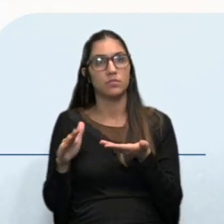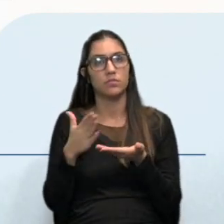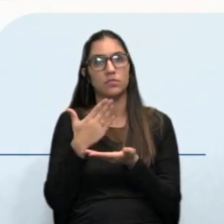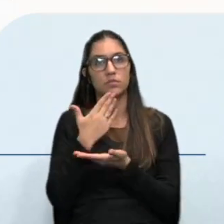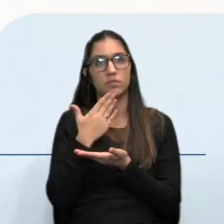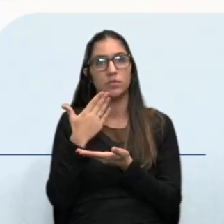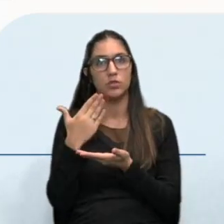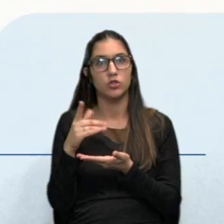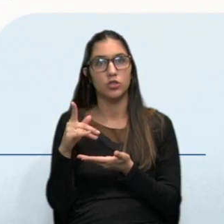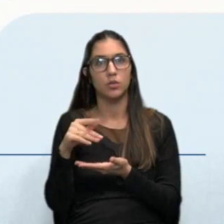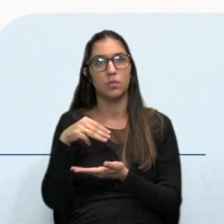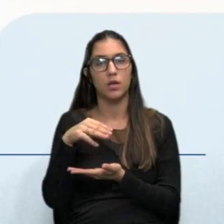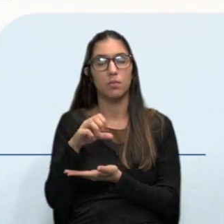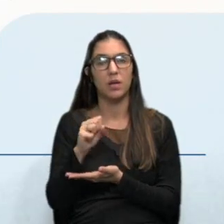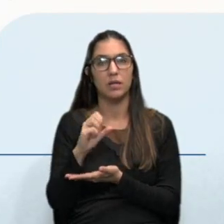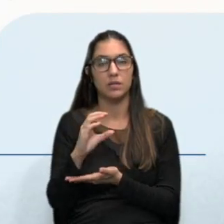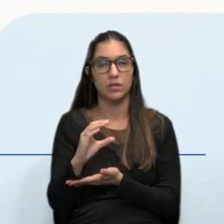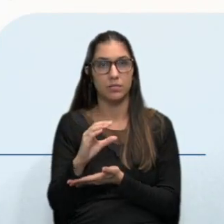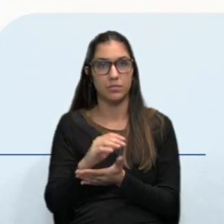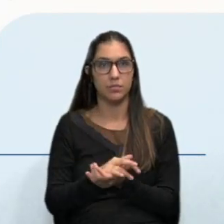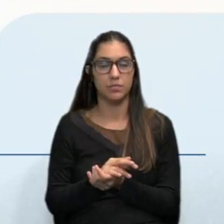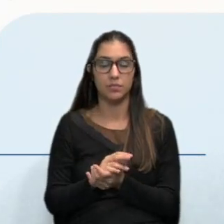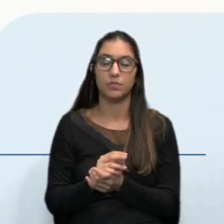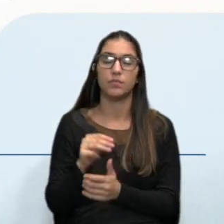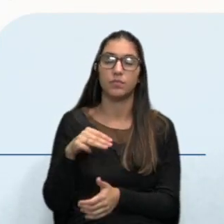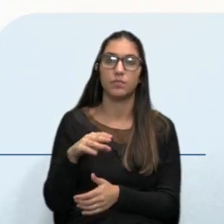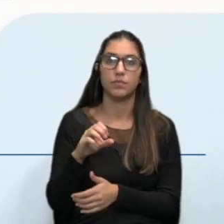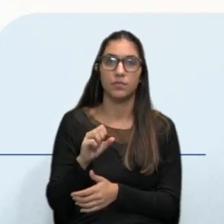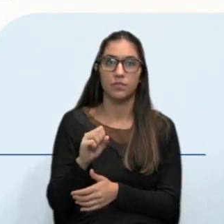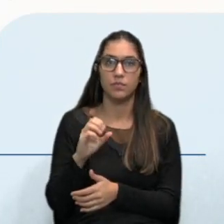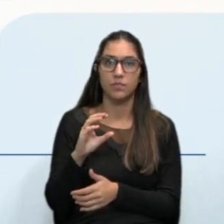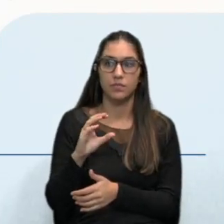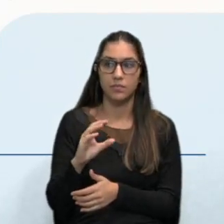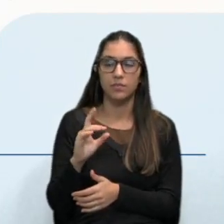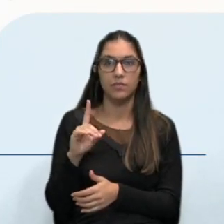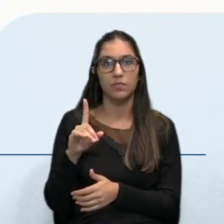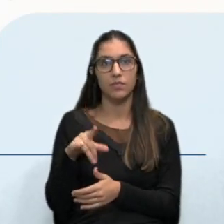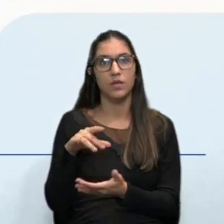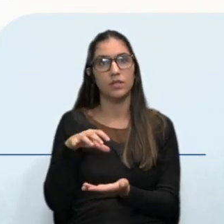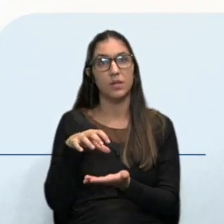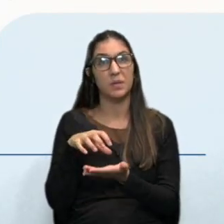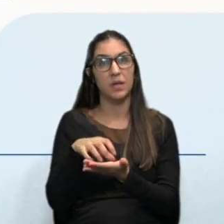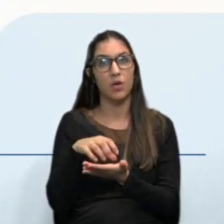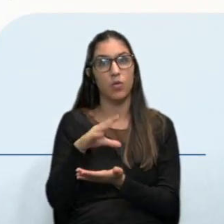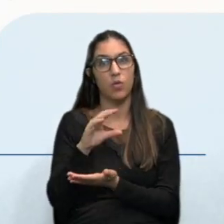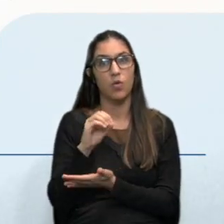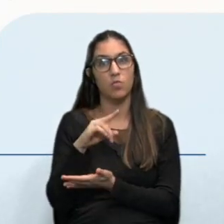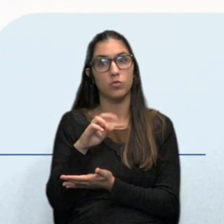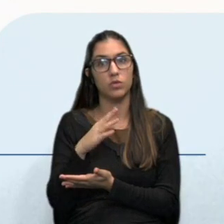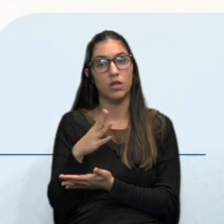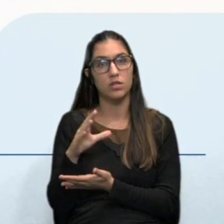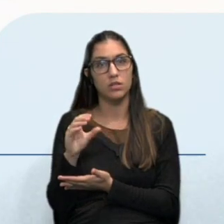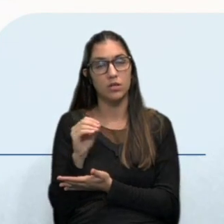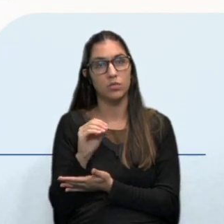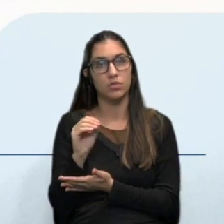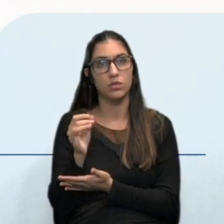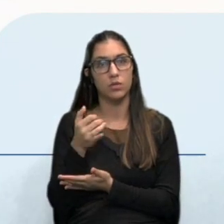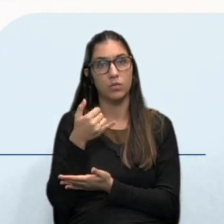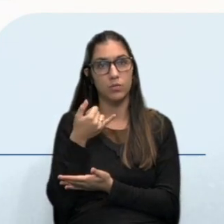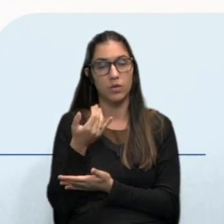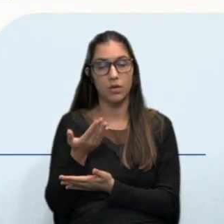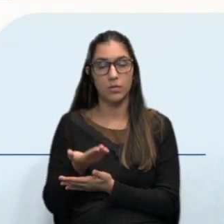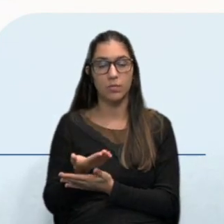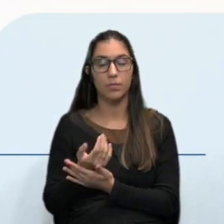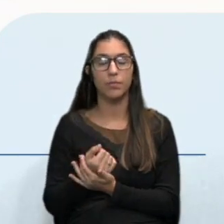requisição para MSC. MSC, que é a central de comutação celular. Então, essa central